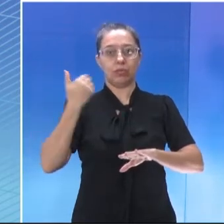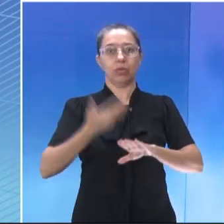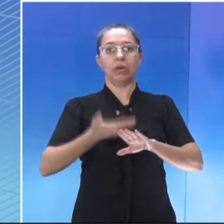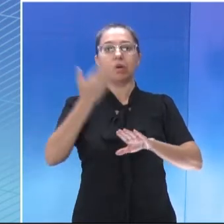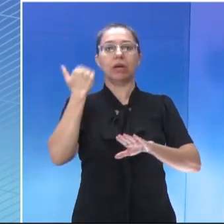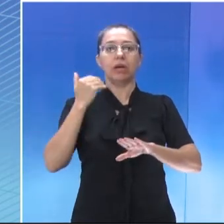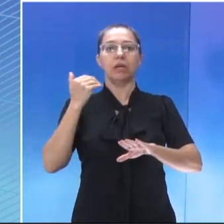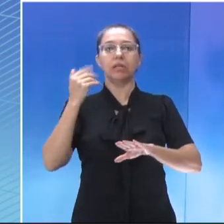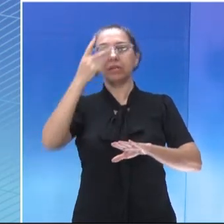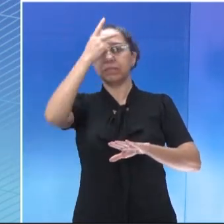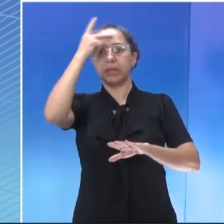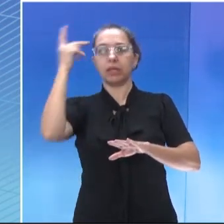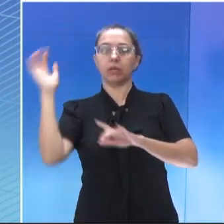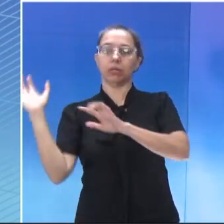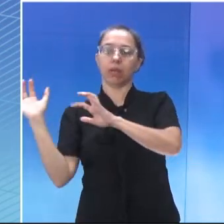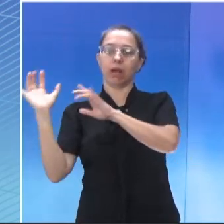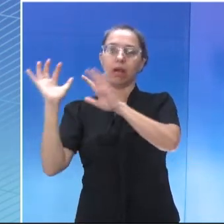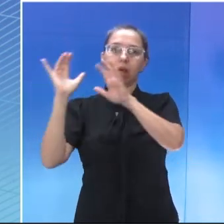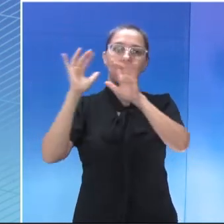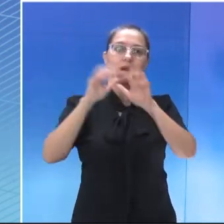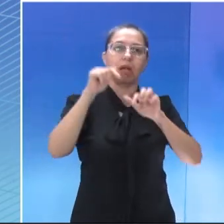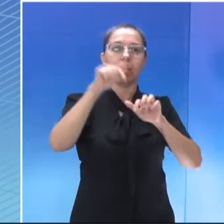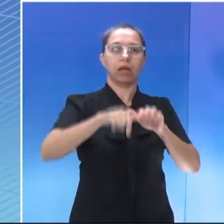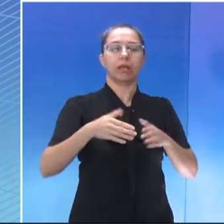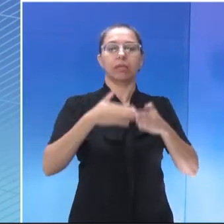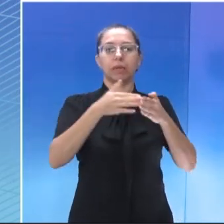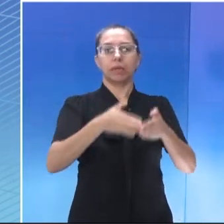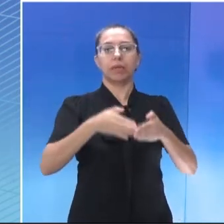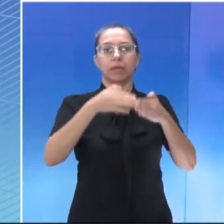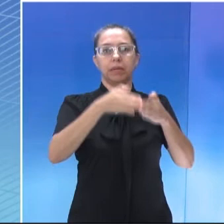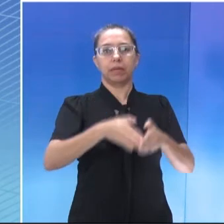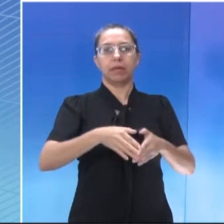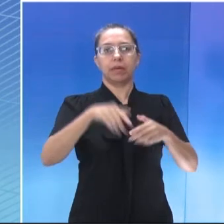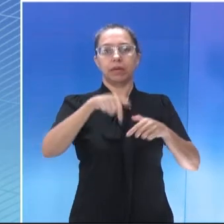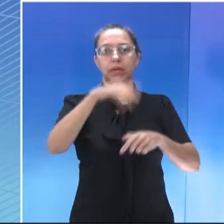que Colombo chegasse. Quando foi que Colombo chegou aqui no continente americano?